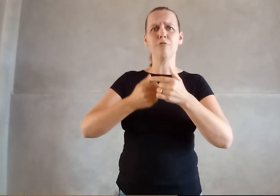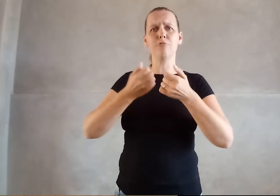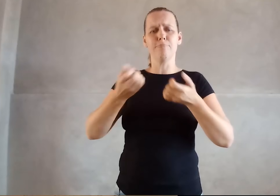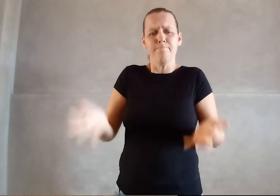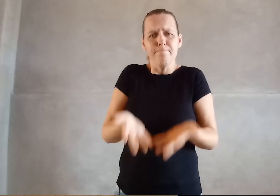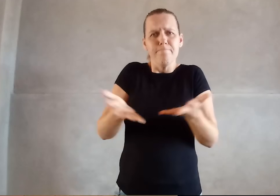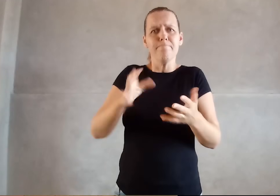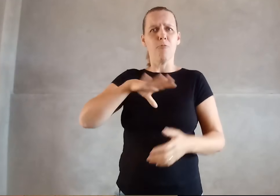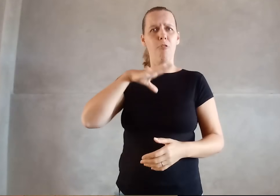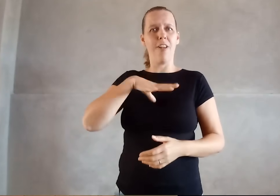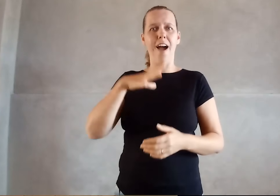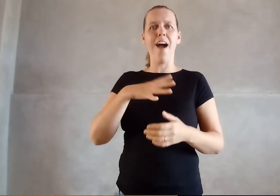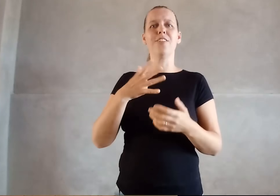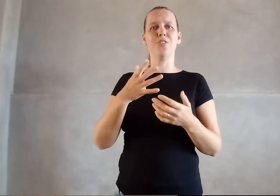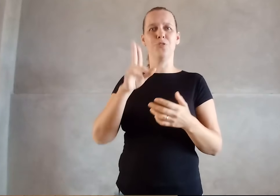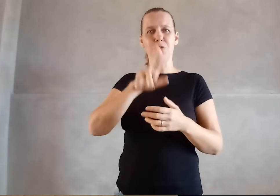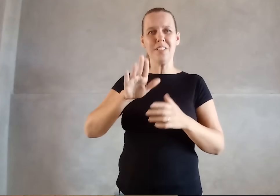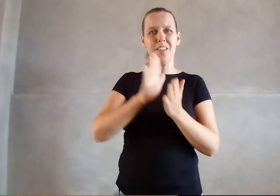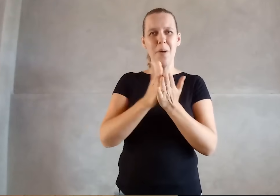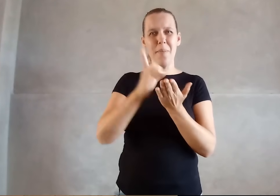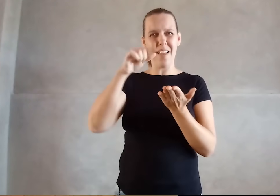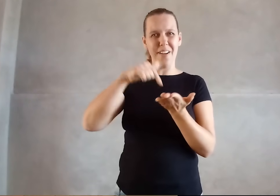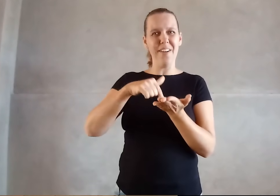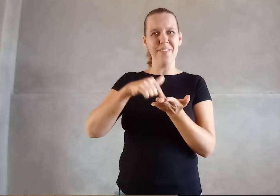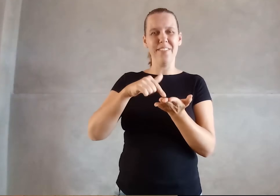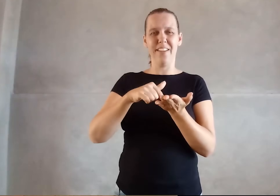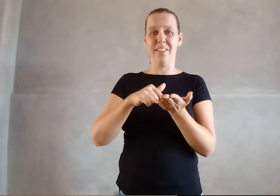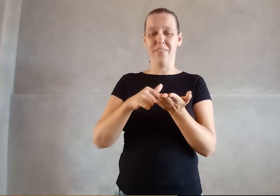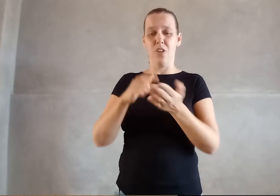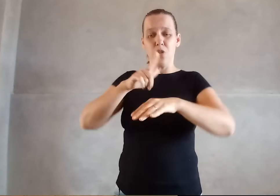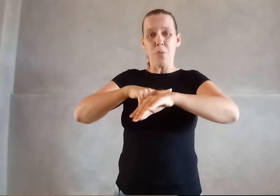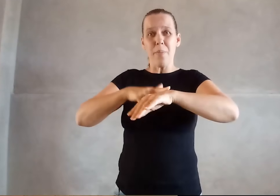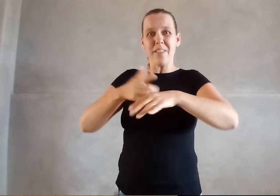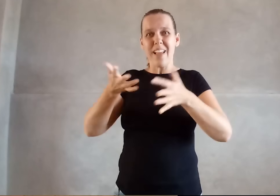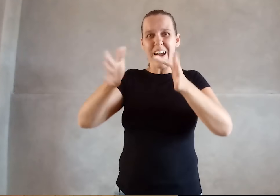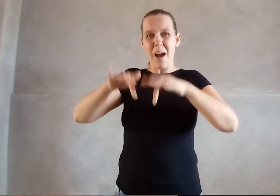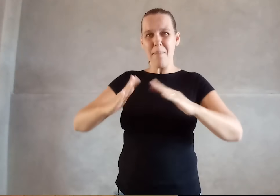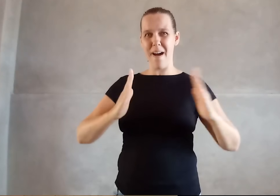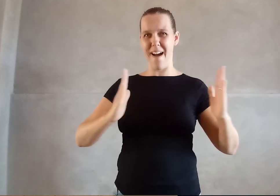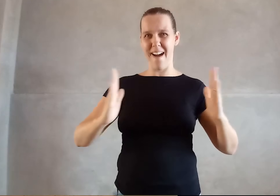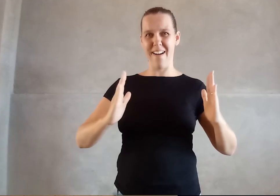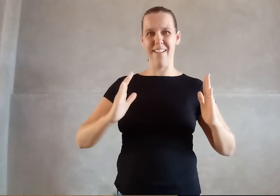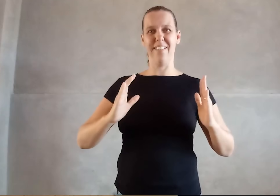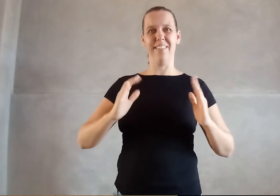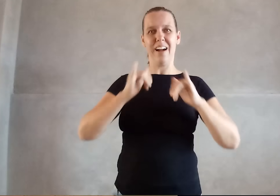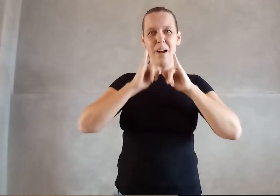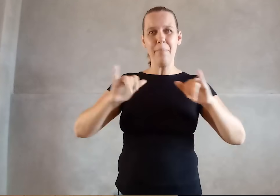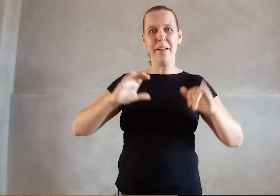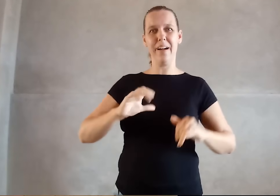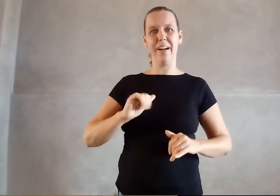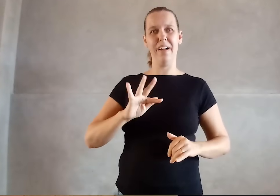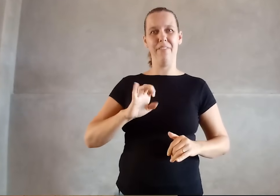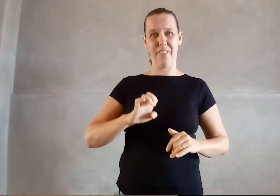quando fechar esse ciclo dessa campanha. Os devocionais vão até ainda quinta-feira, dia 30. Continue lá lendo